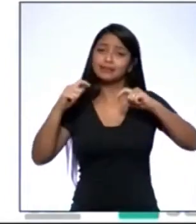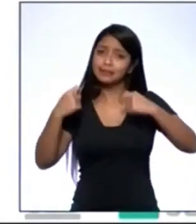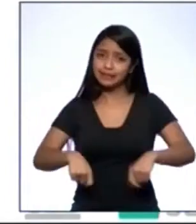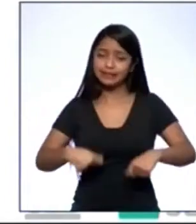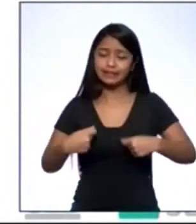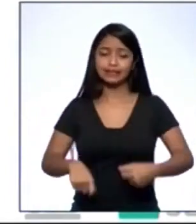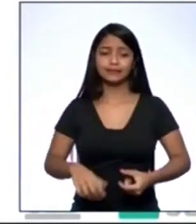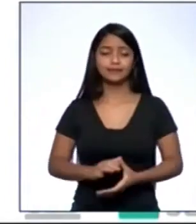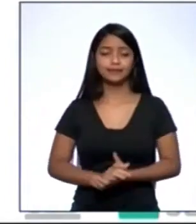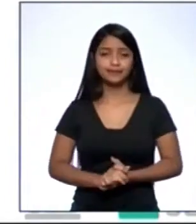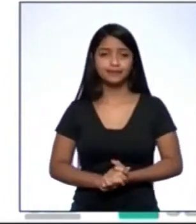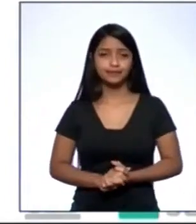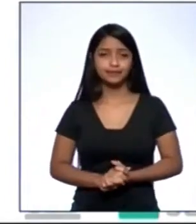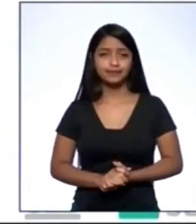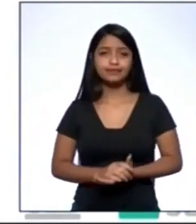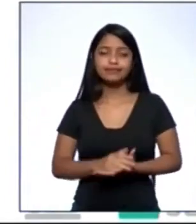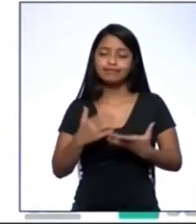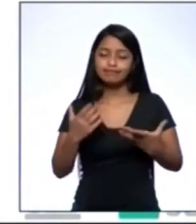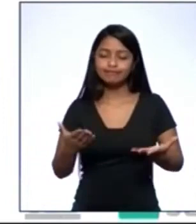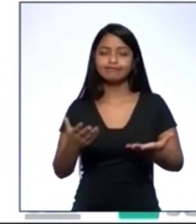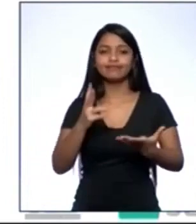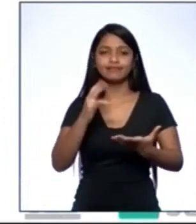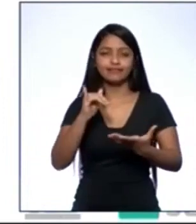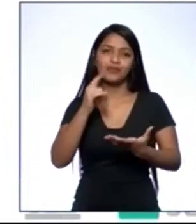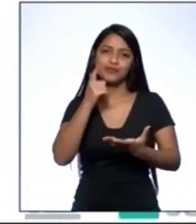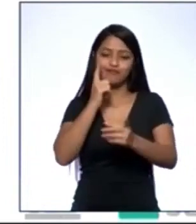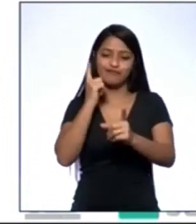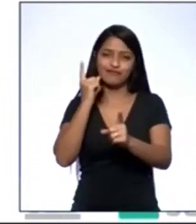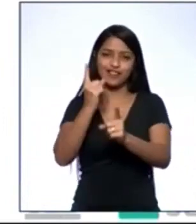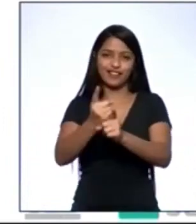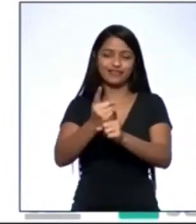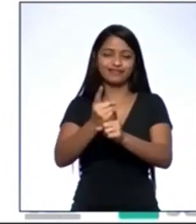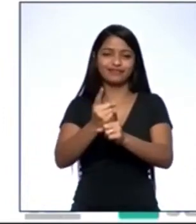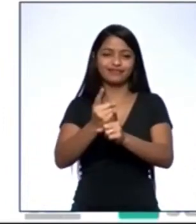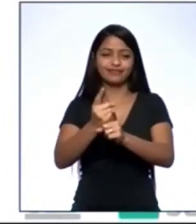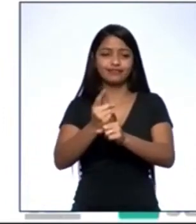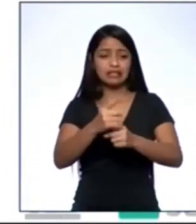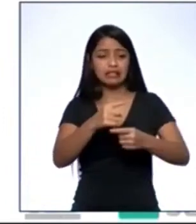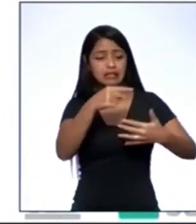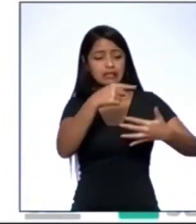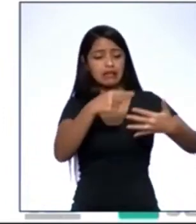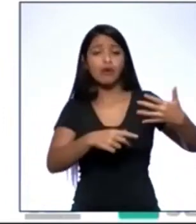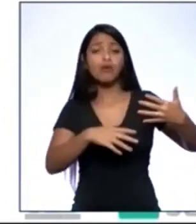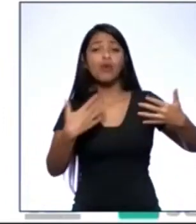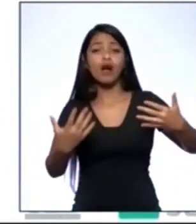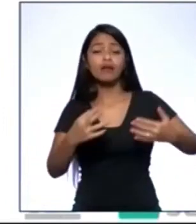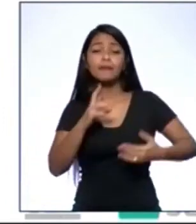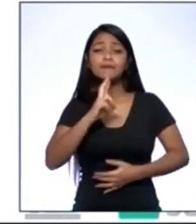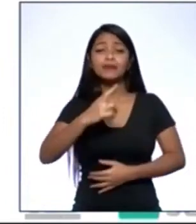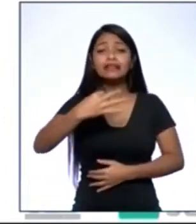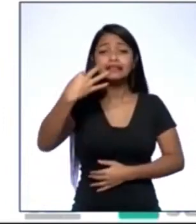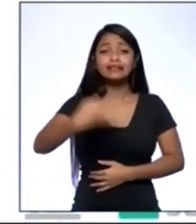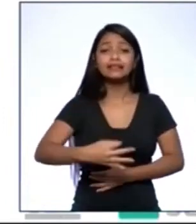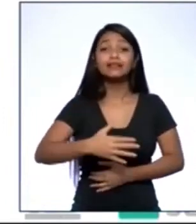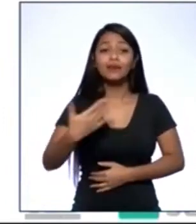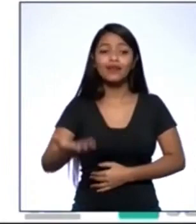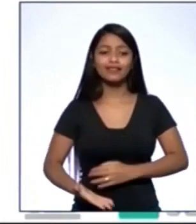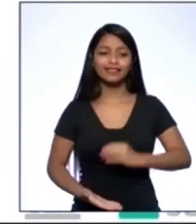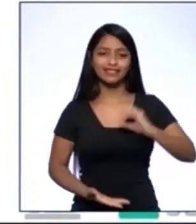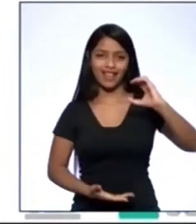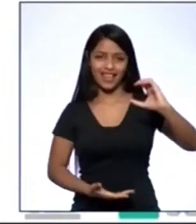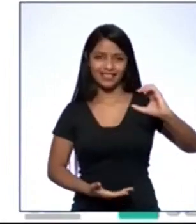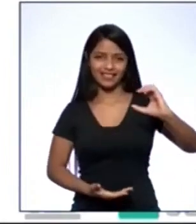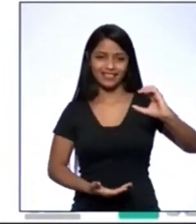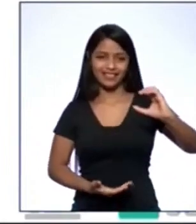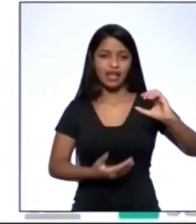mais do que esse valor. Irmão, você chegaria na alternativa C. É a única que dá isto em